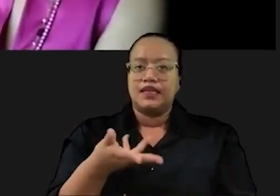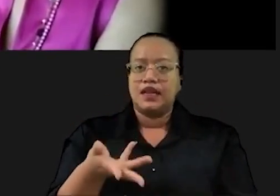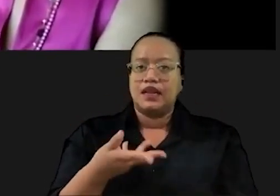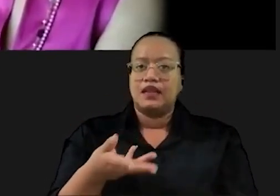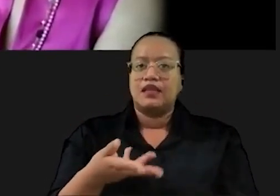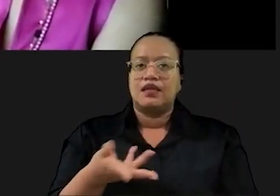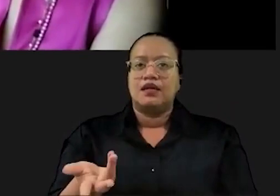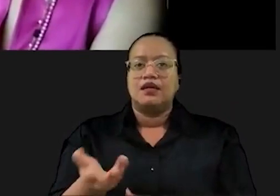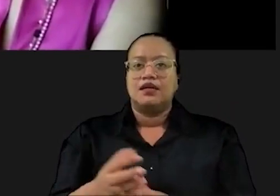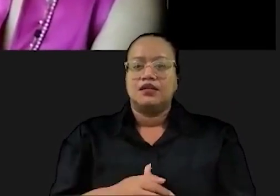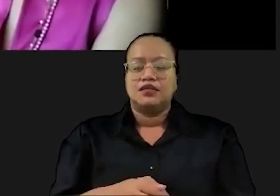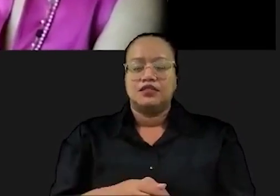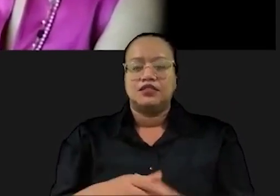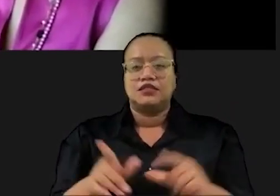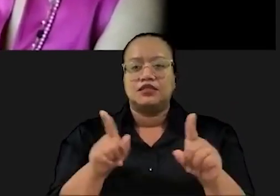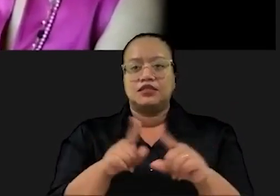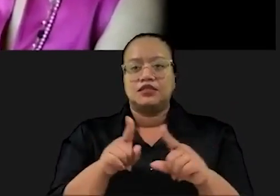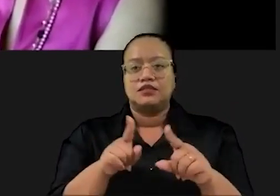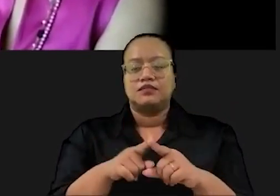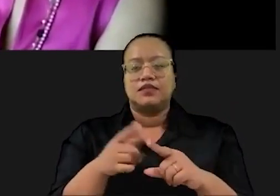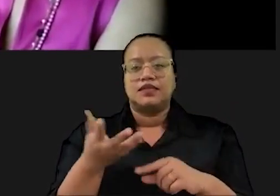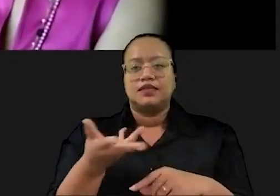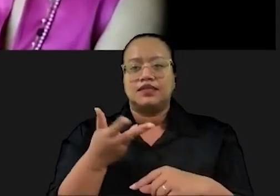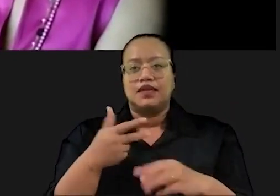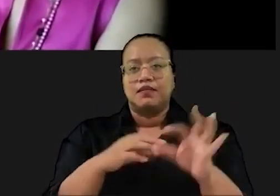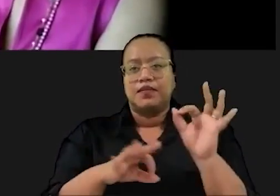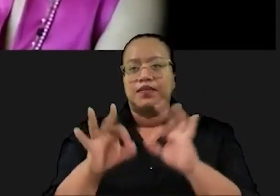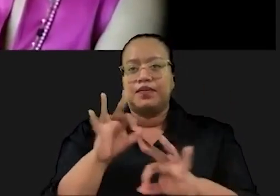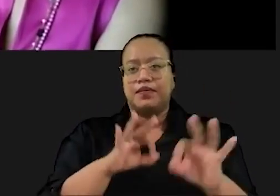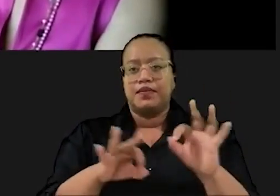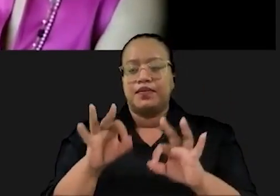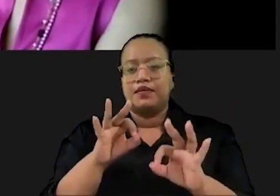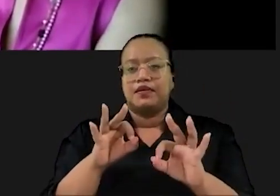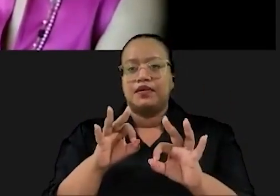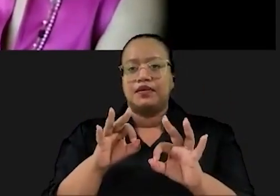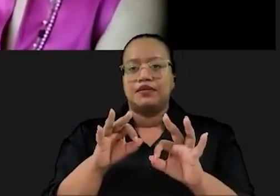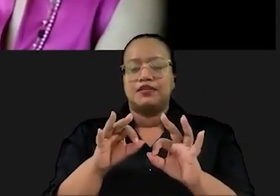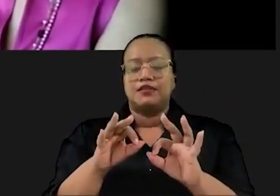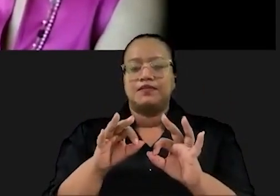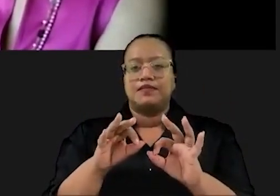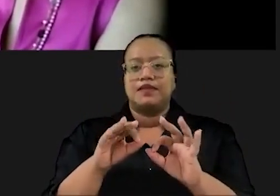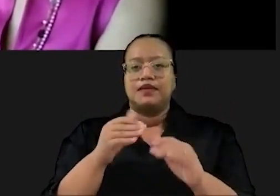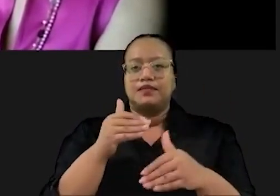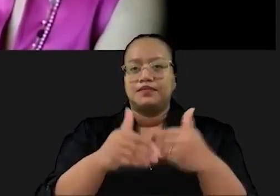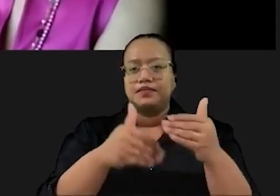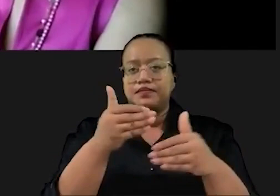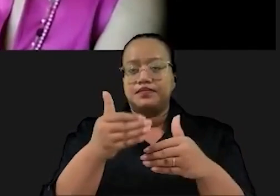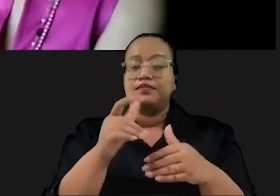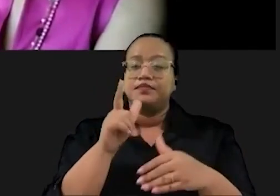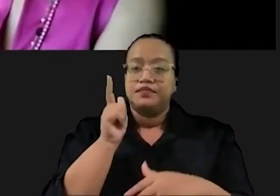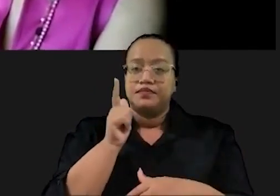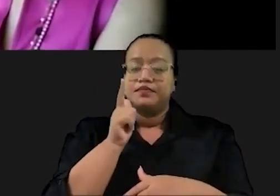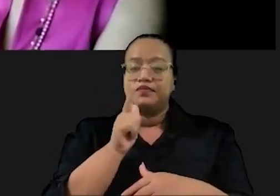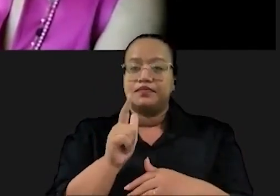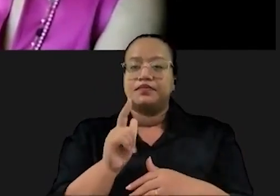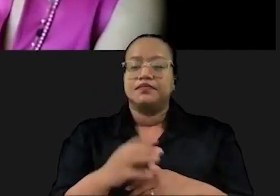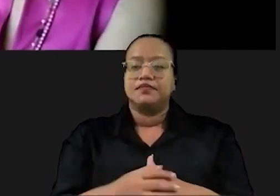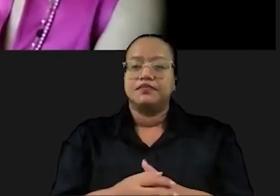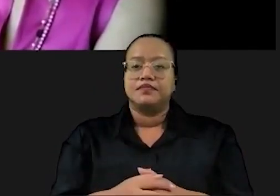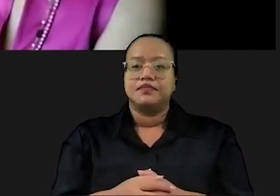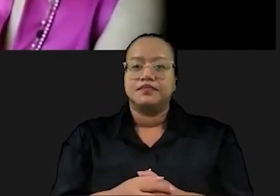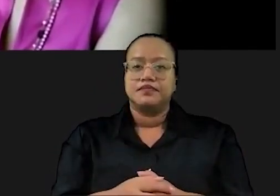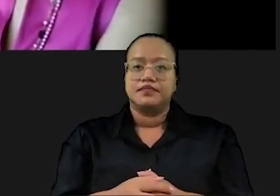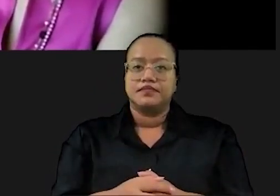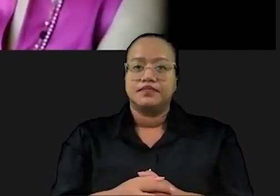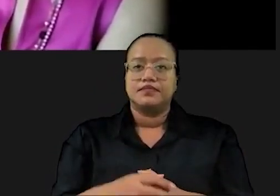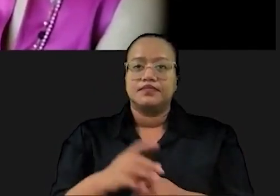de celeridade, né, em procedimentos, a gente avançou muito, especialmente reduzindo a